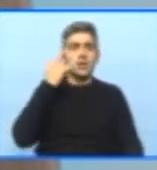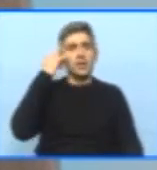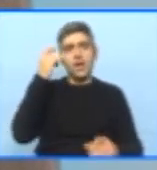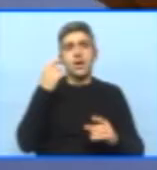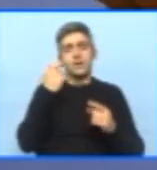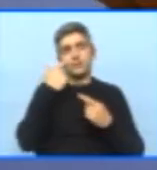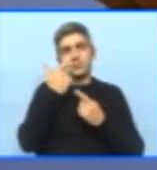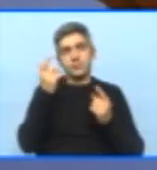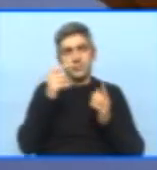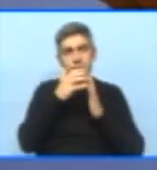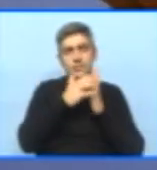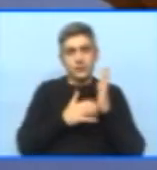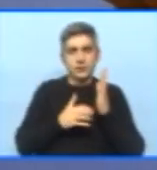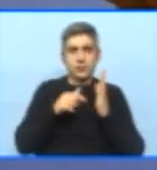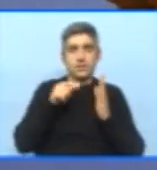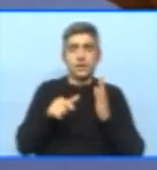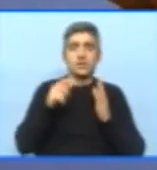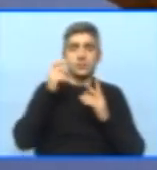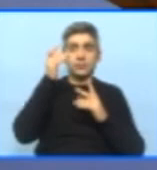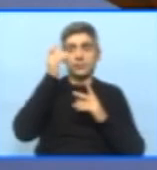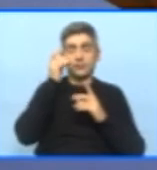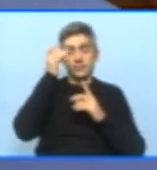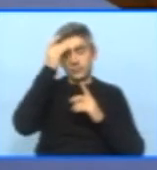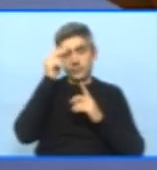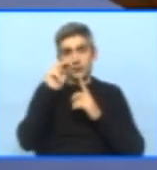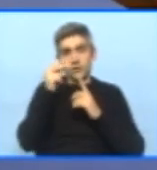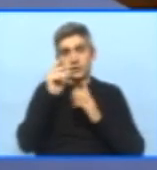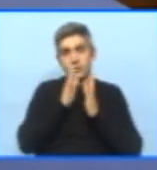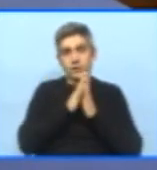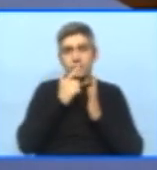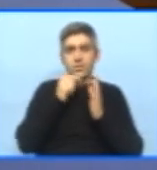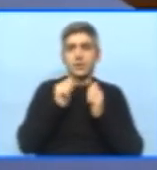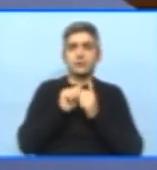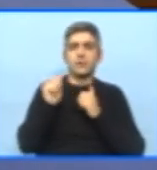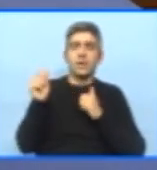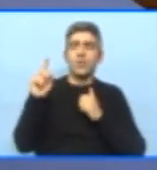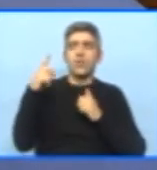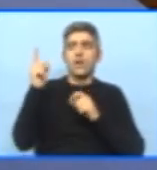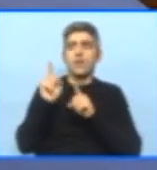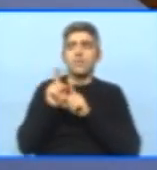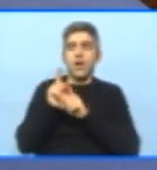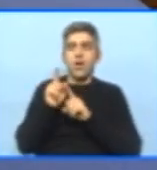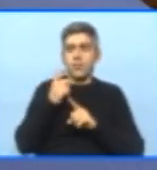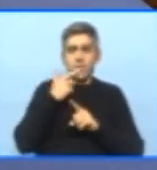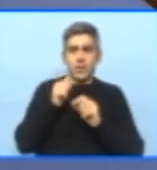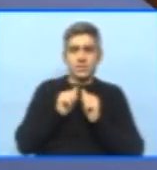deste texto, que esta visão de Deus não pode ser separada da visão do outro, do irmão.